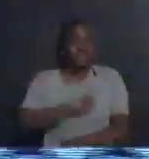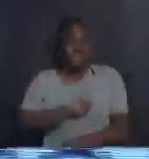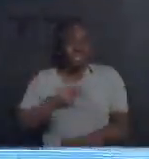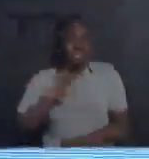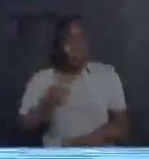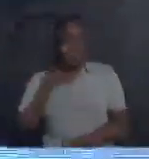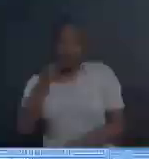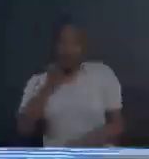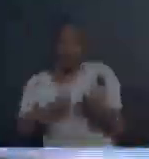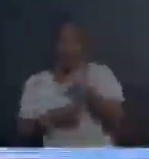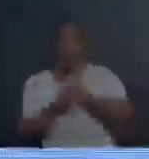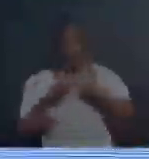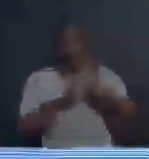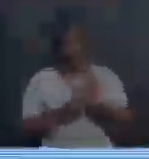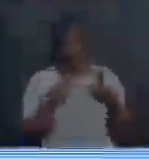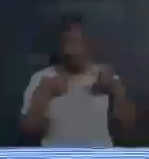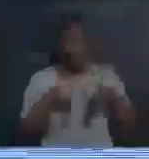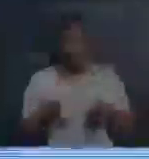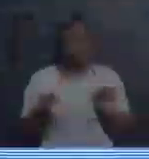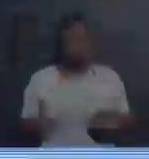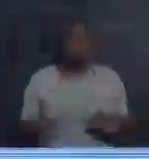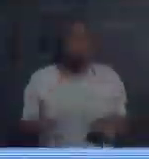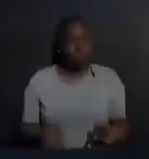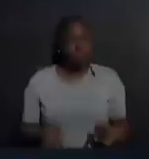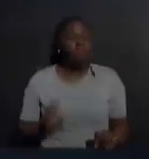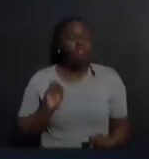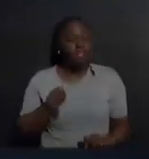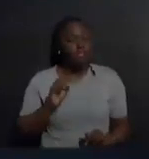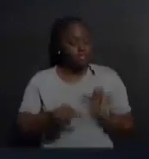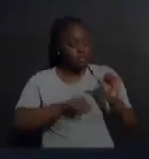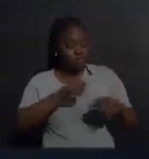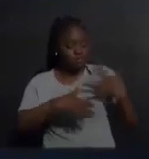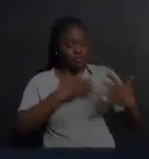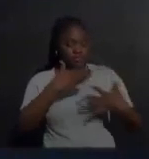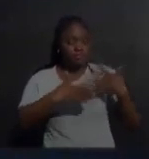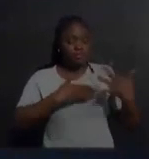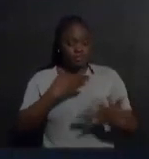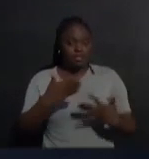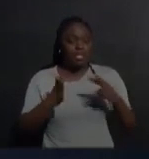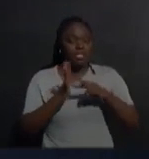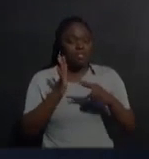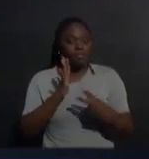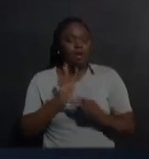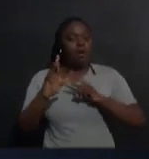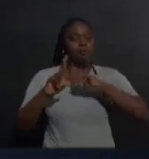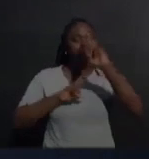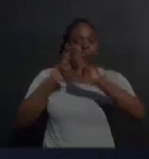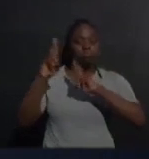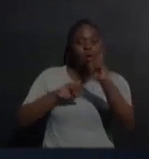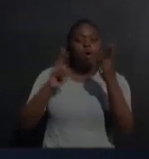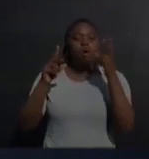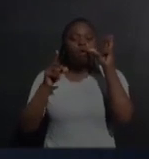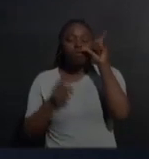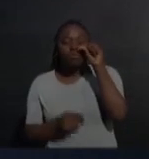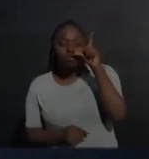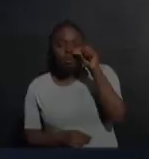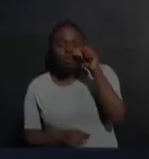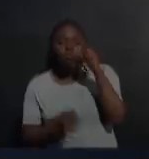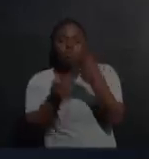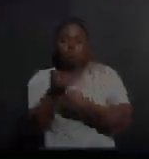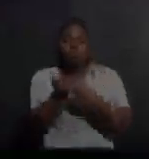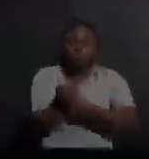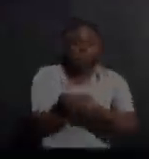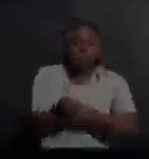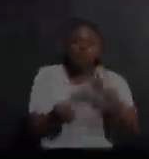nós temos que ter ressuscitado a nossa busca diária. Isso é avivamento. Avivamento é buscar com sono. É buscar com raiva. É buscar sem